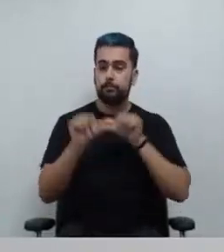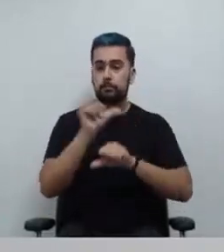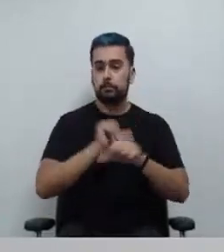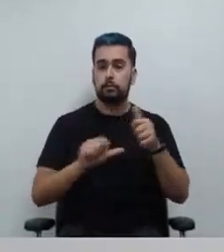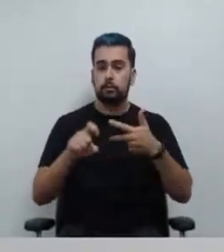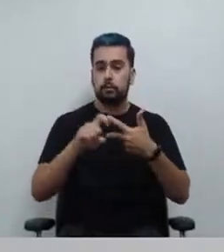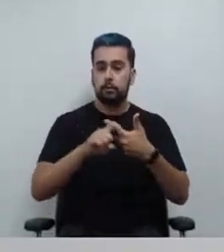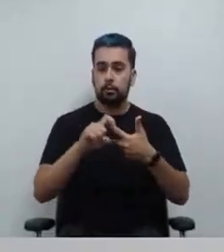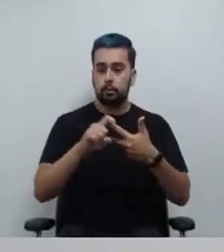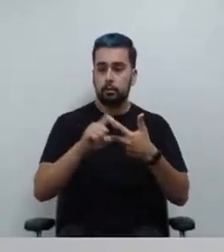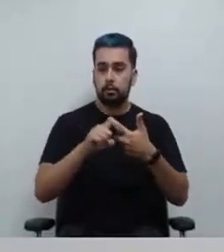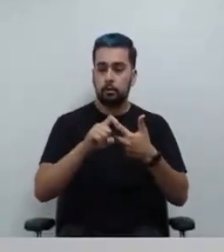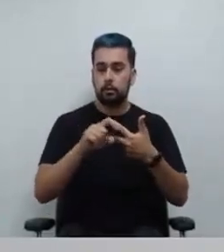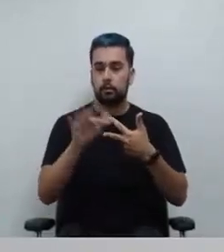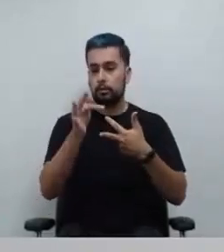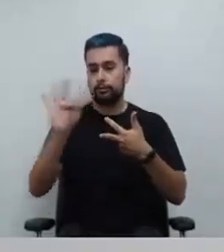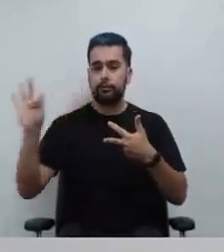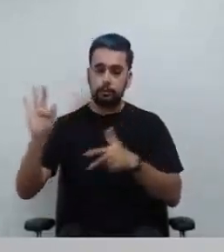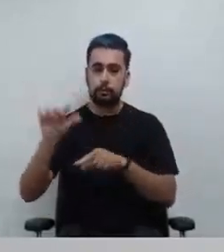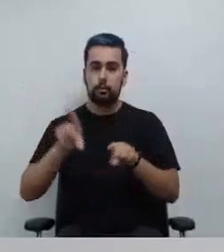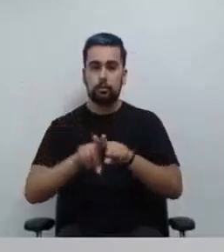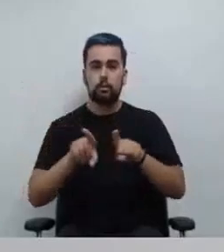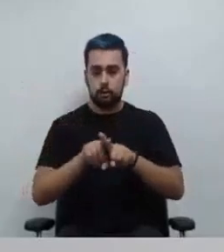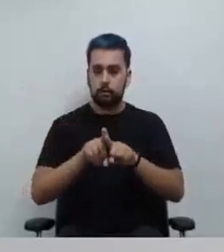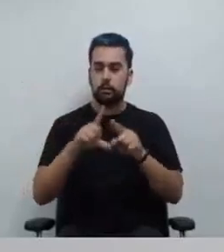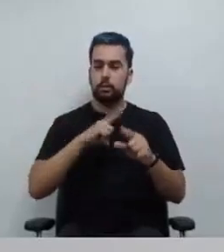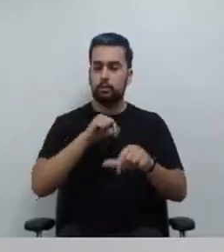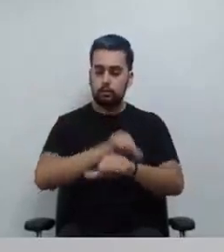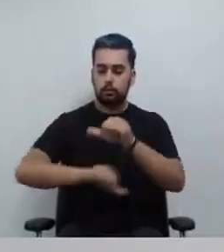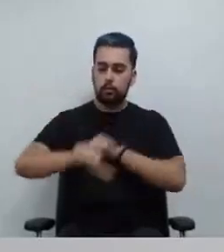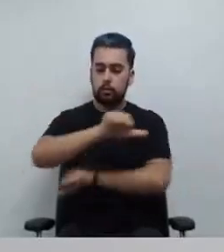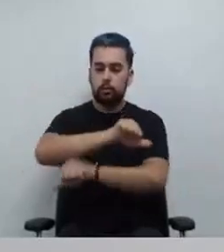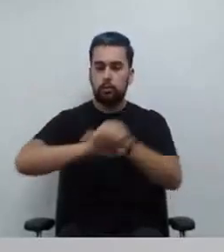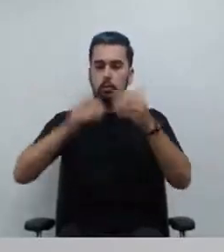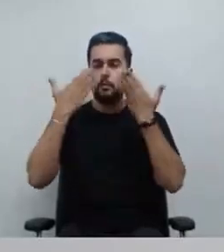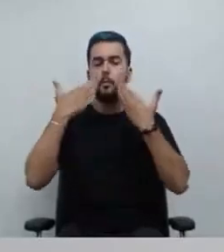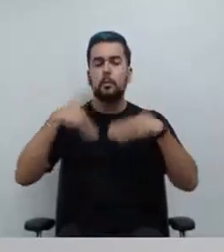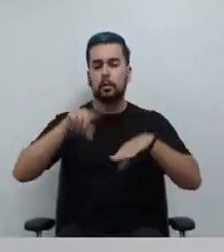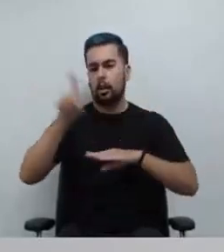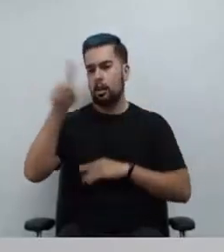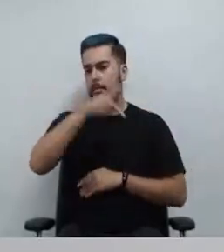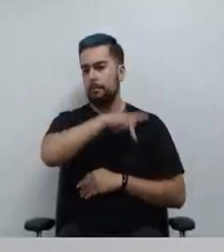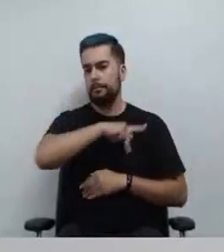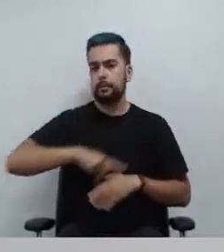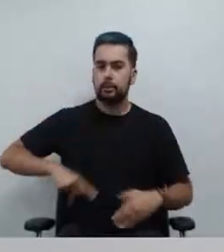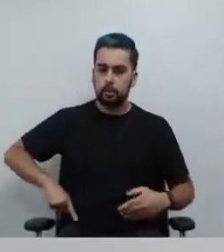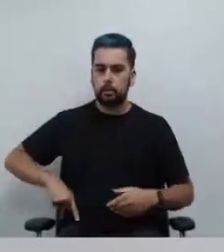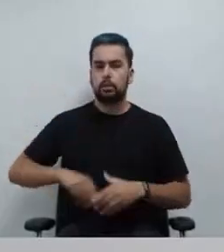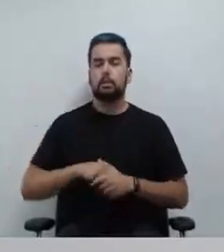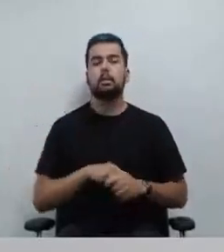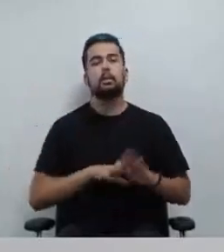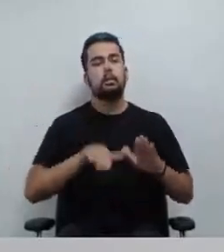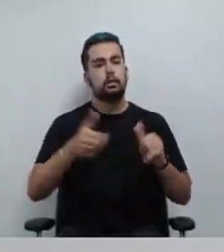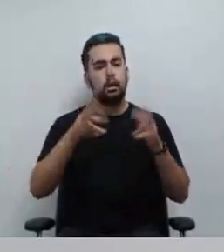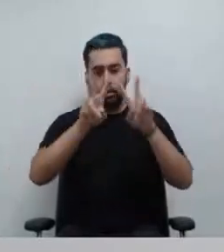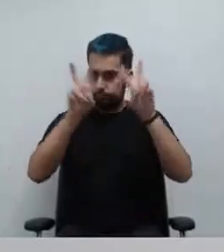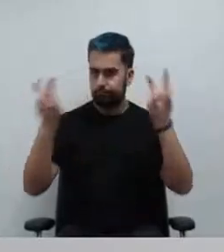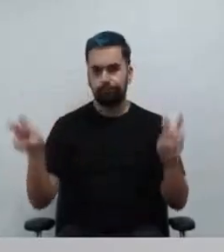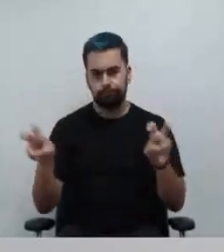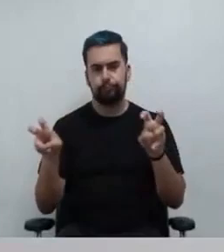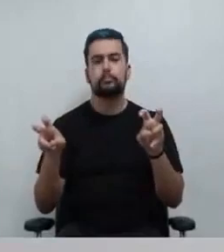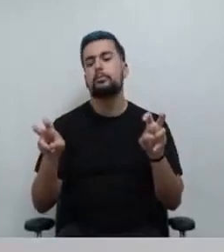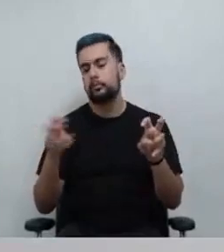Federal justamente nesse período, houve a troca natural da presidência ali, e esse assunto ficou